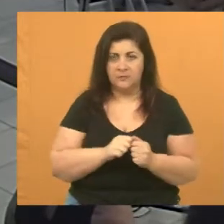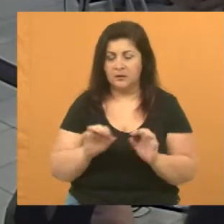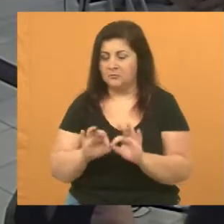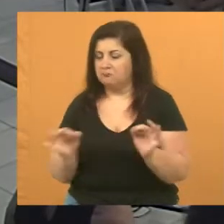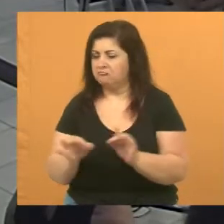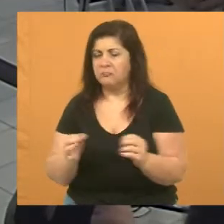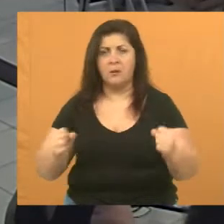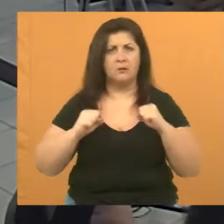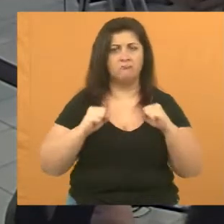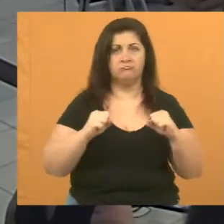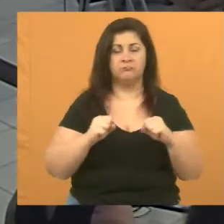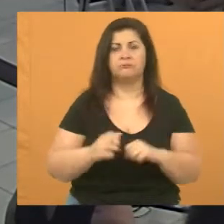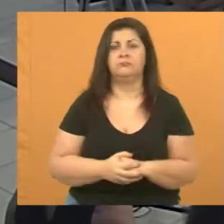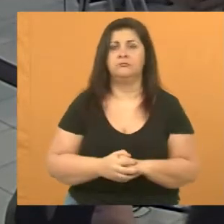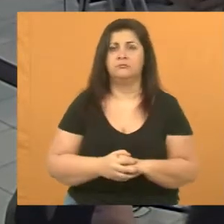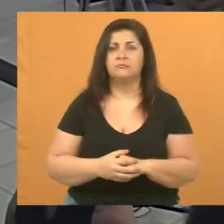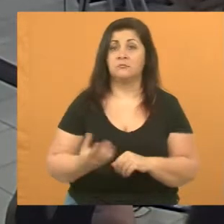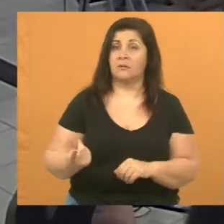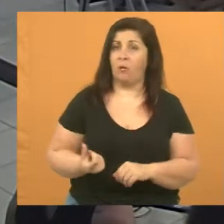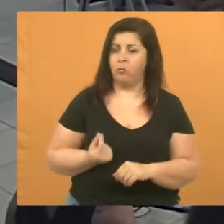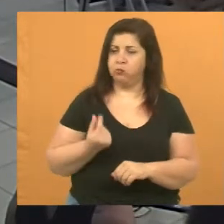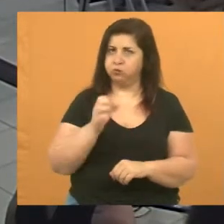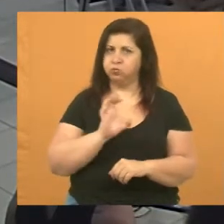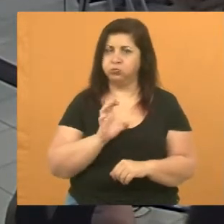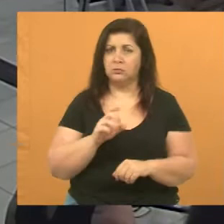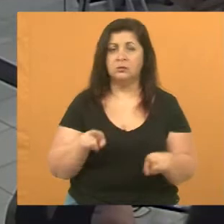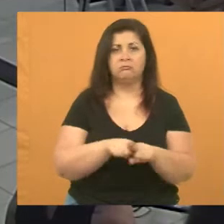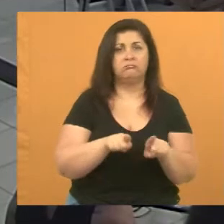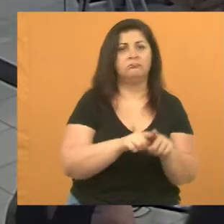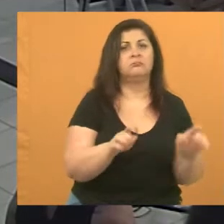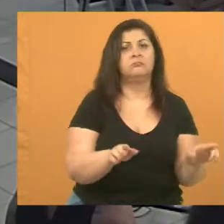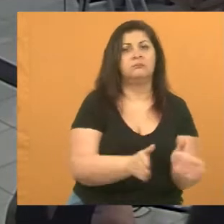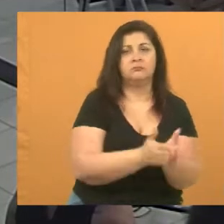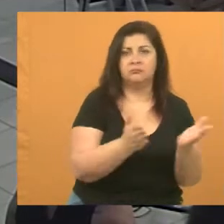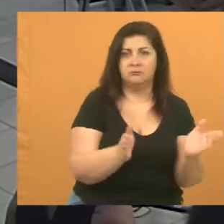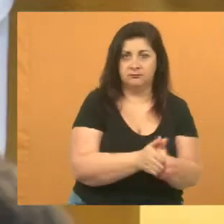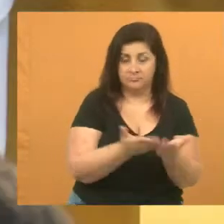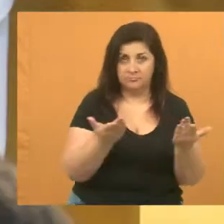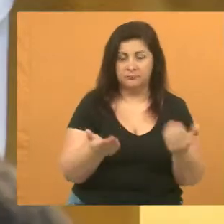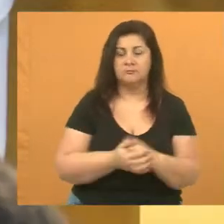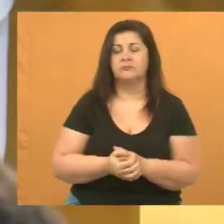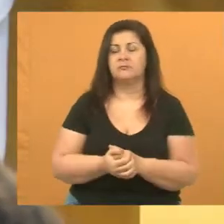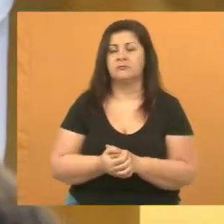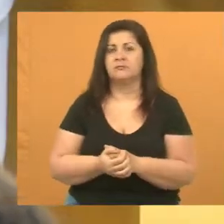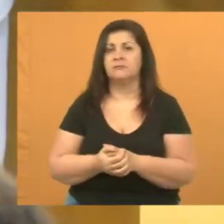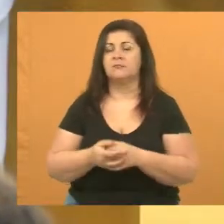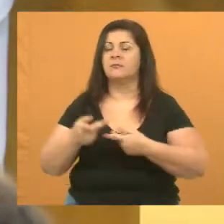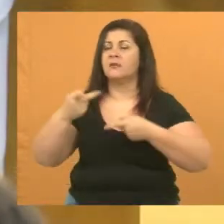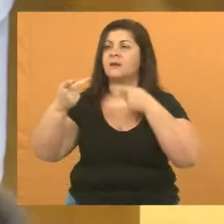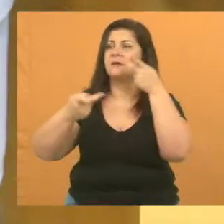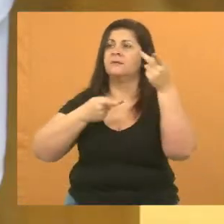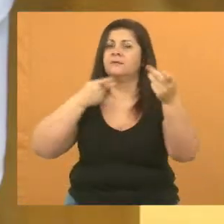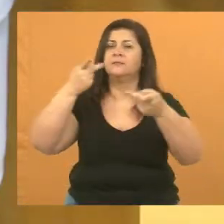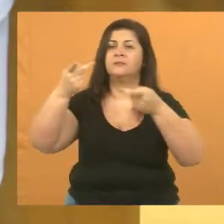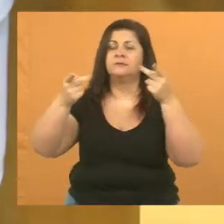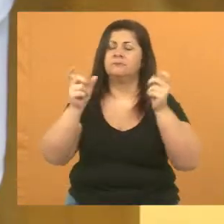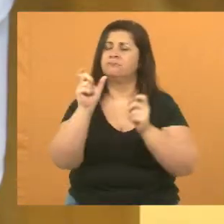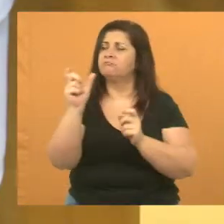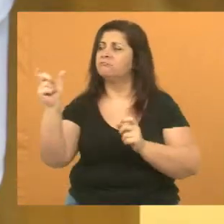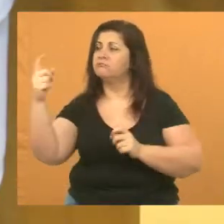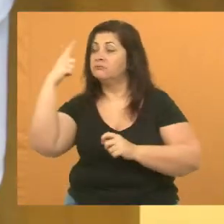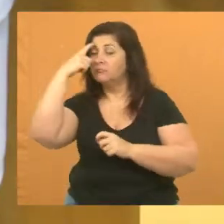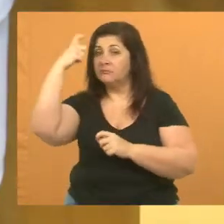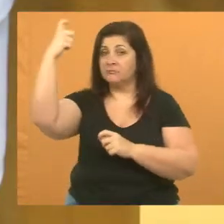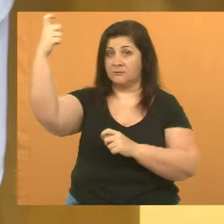humildes e poderosos, tanto ricos como pobres. Dirão os meus lábios palavras de sabedoria, e o